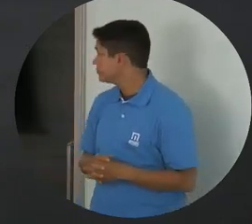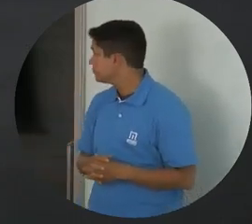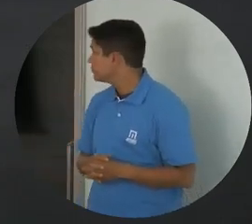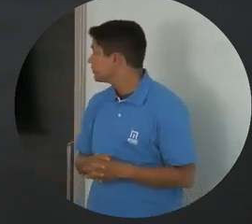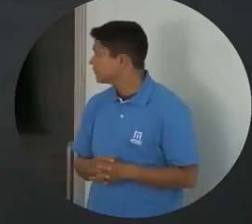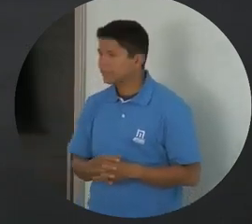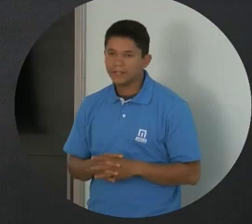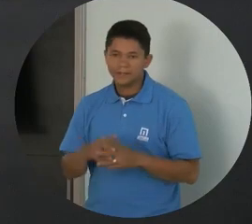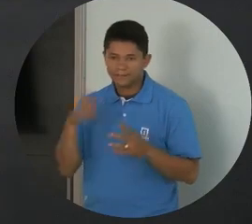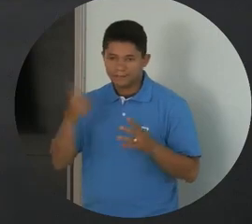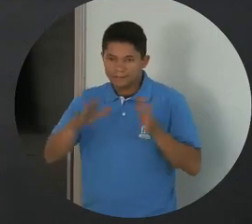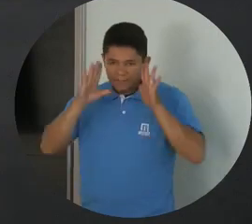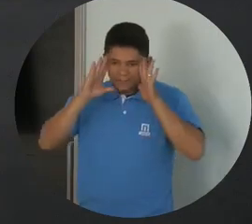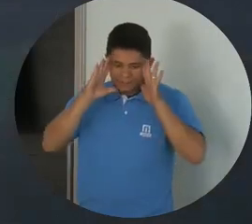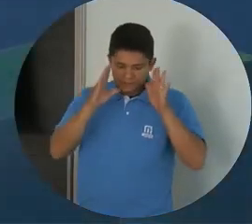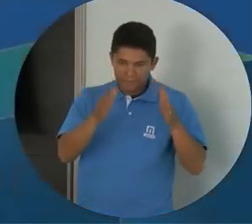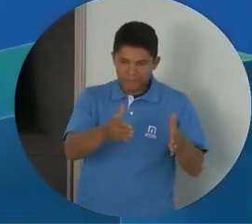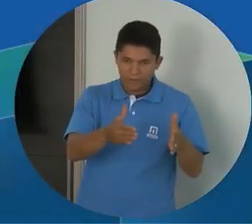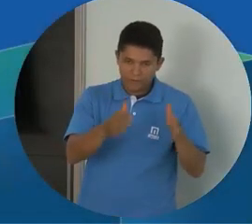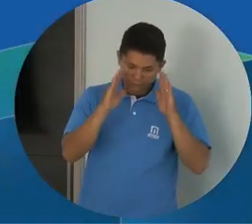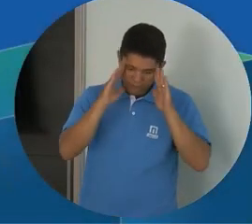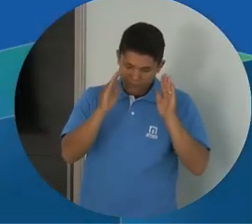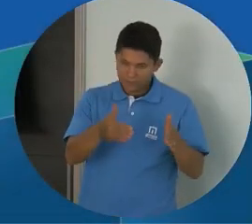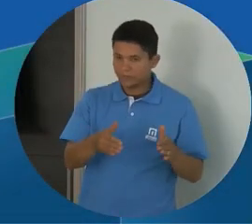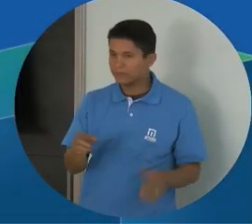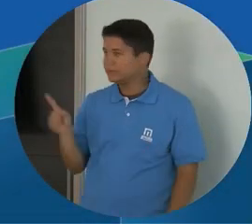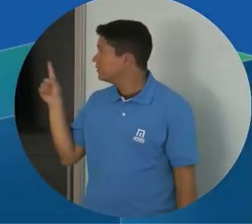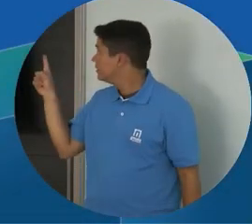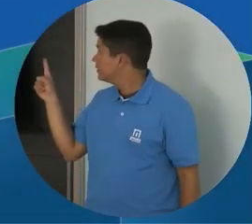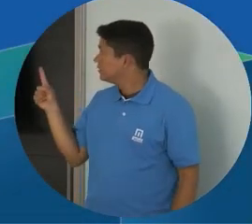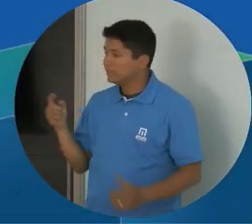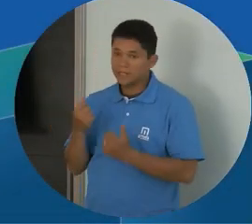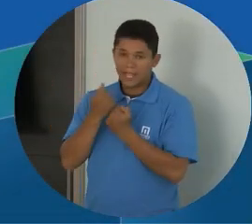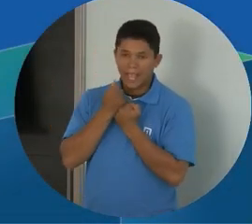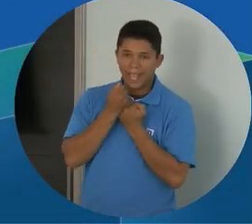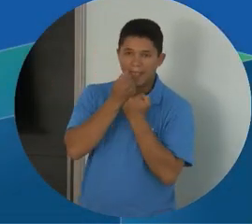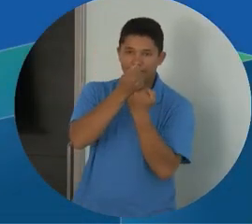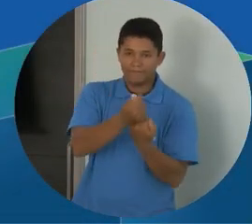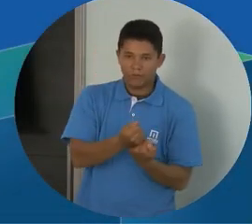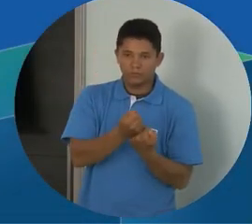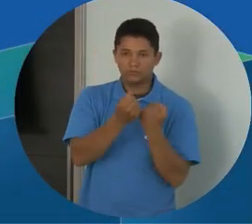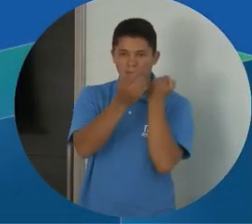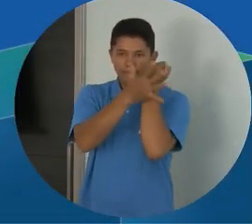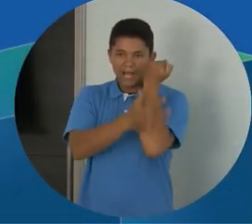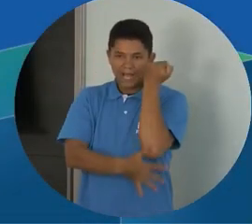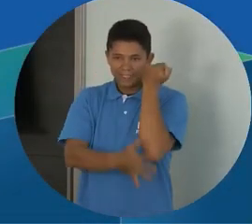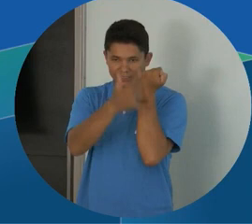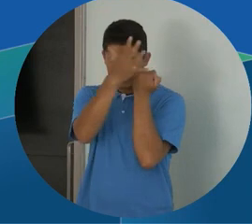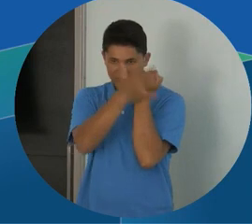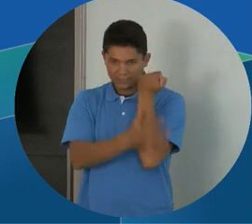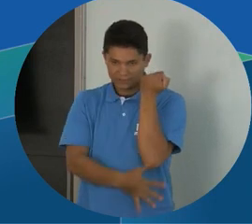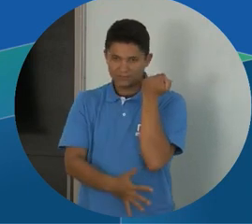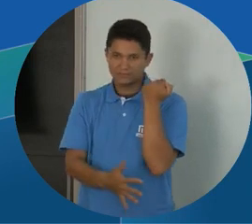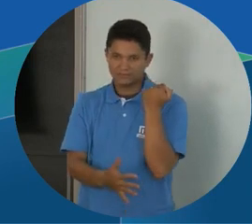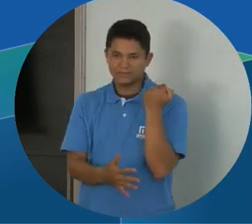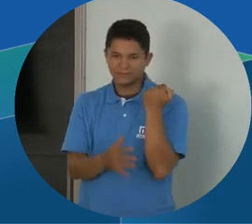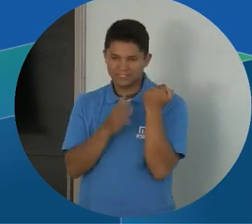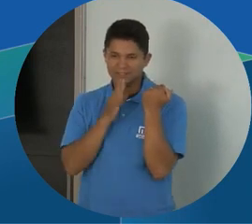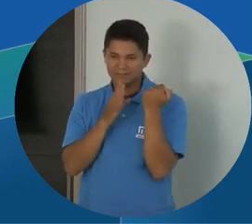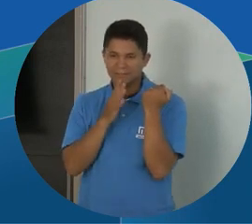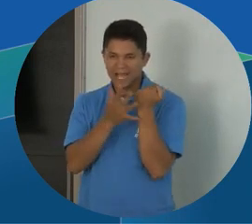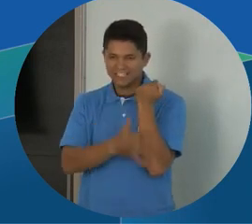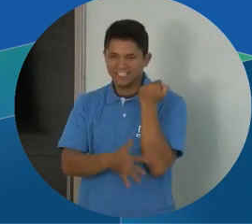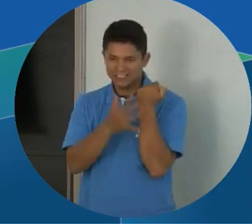Dando uma funilada já, uma introduzida na parte de reforço de barragem, né? Os principais motivos de